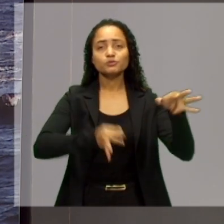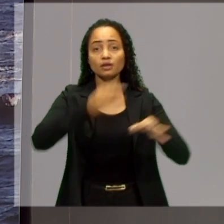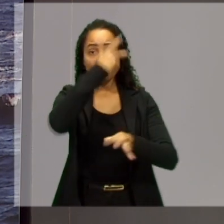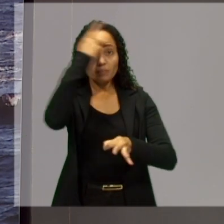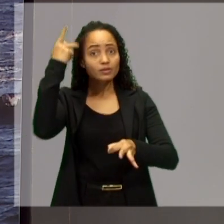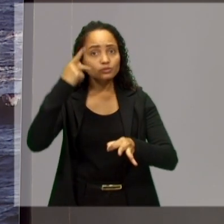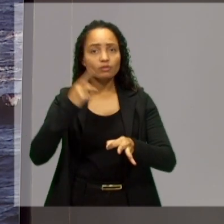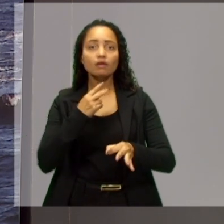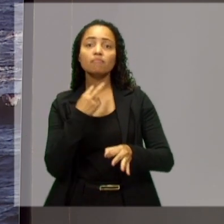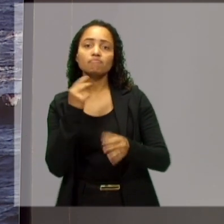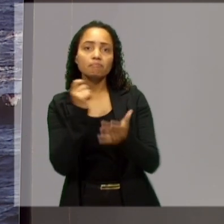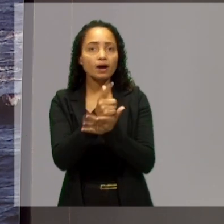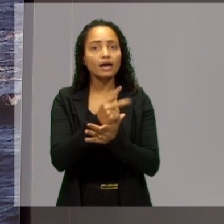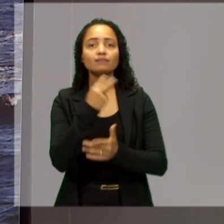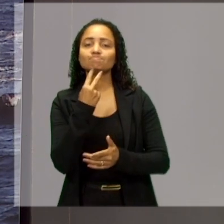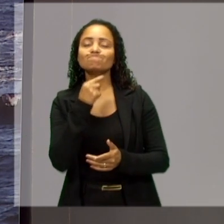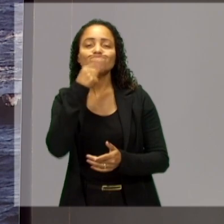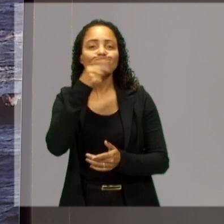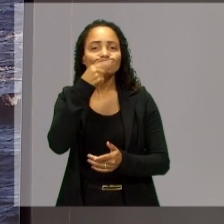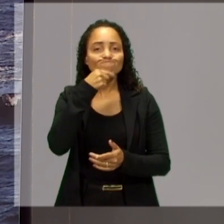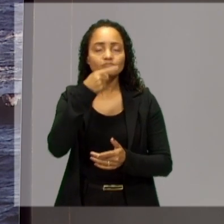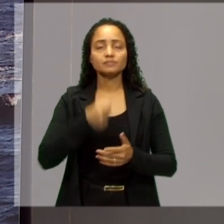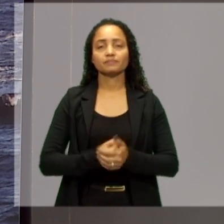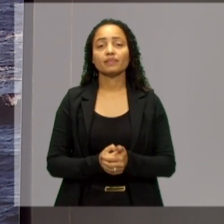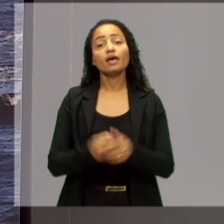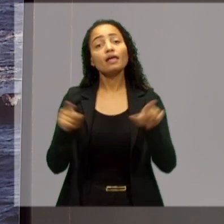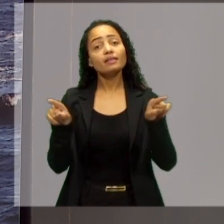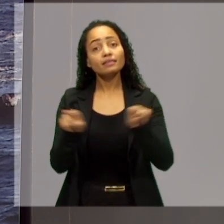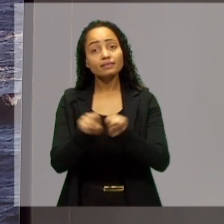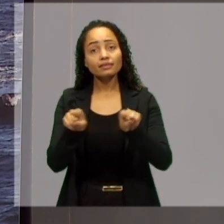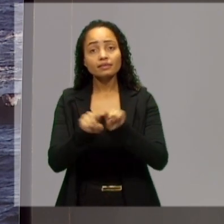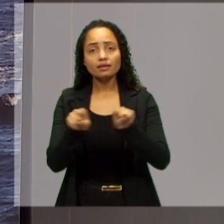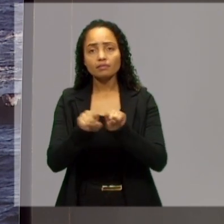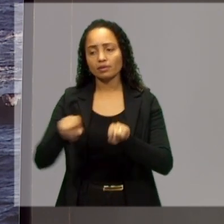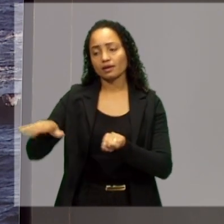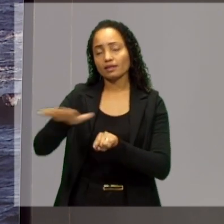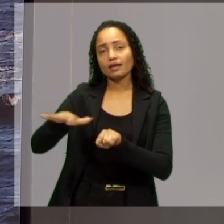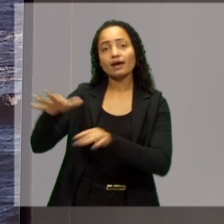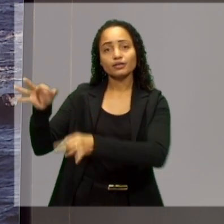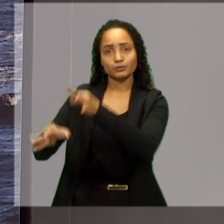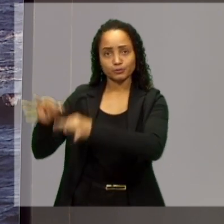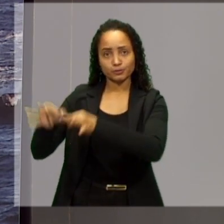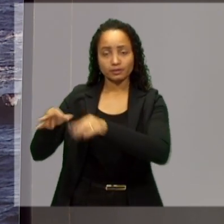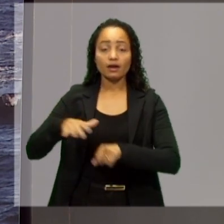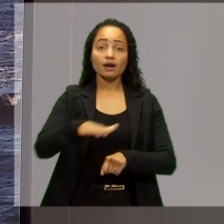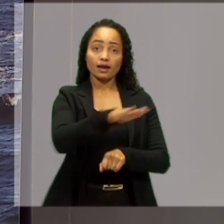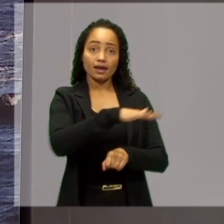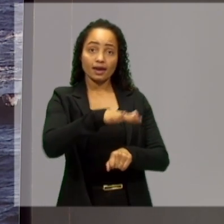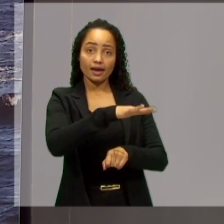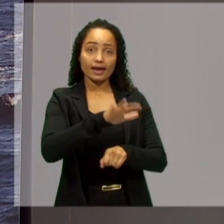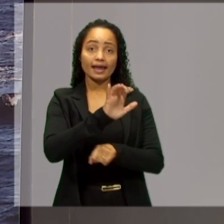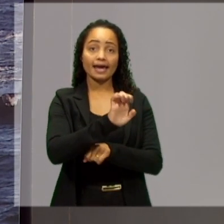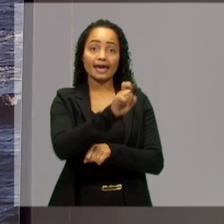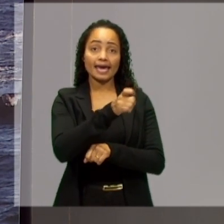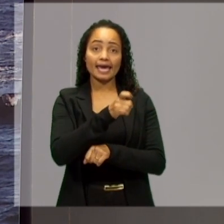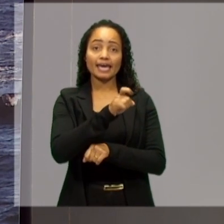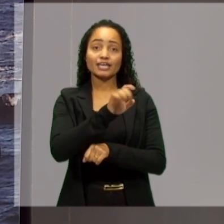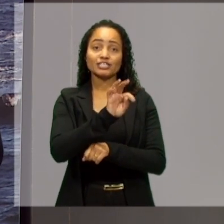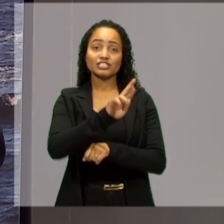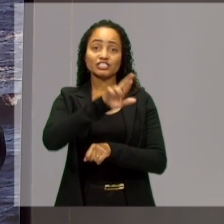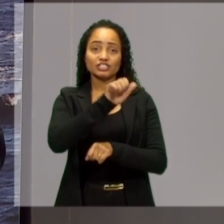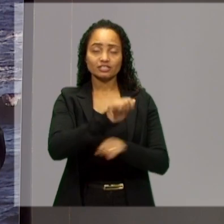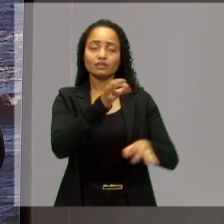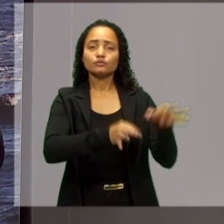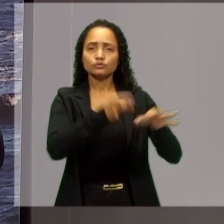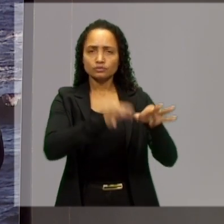podem pagar pelos serviços jurídicos e que atua tanto na esfera judicial quanto extrajudicial, oferecendo